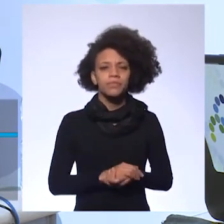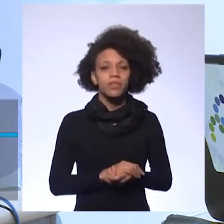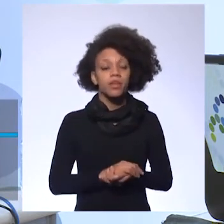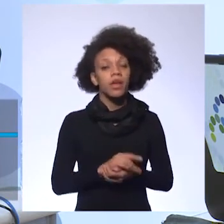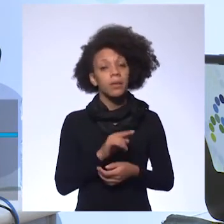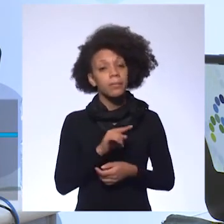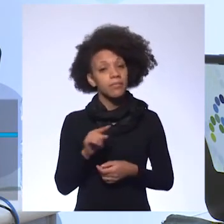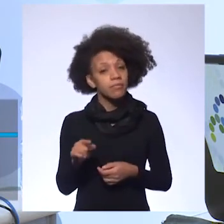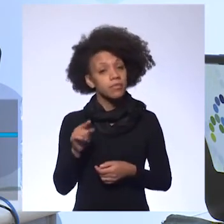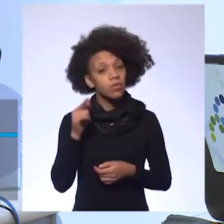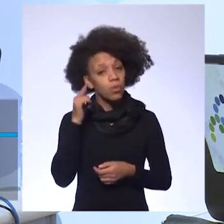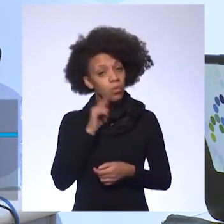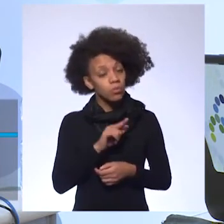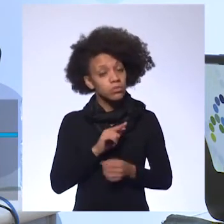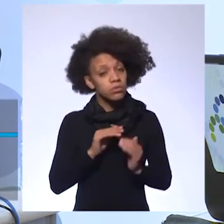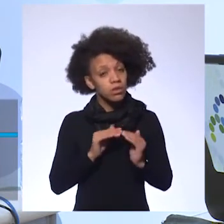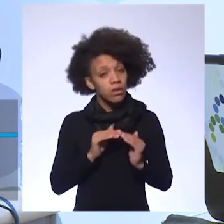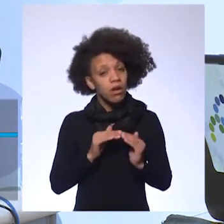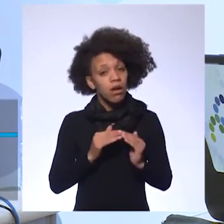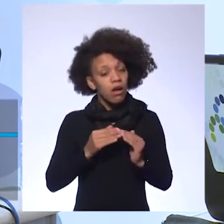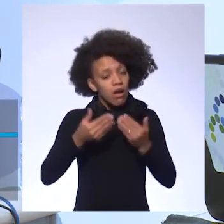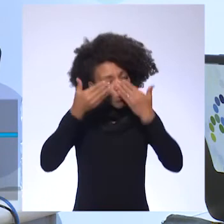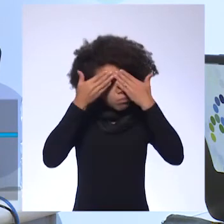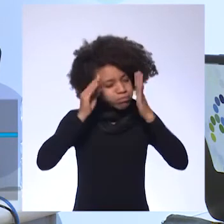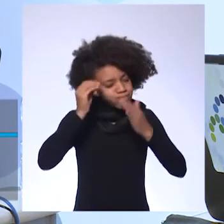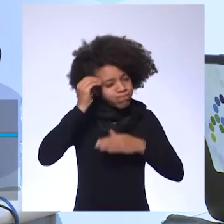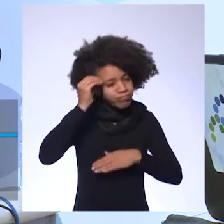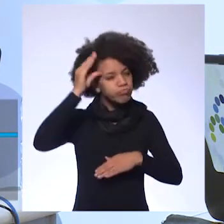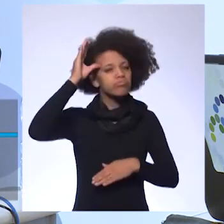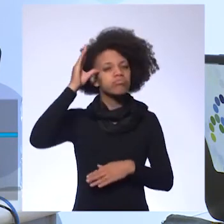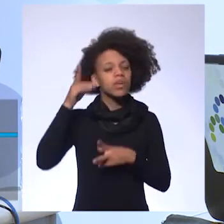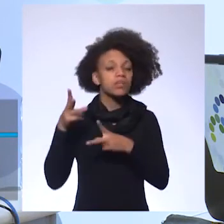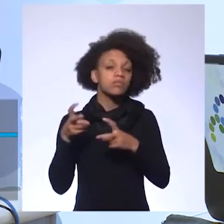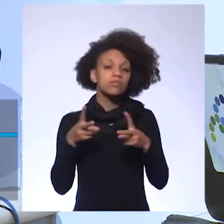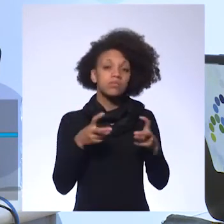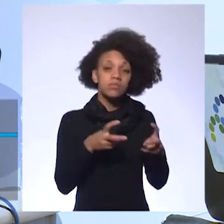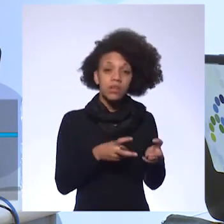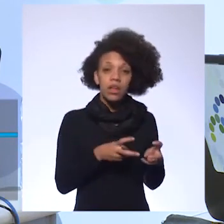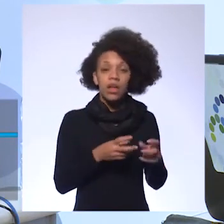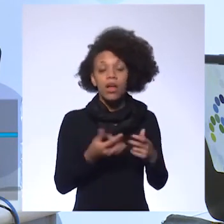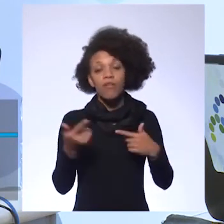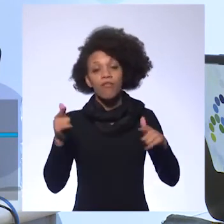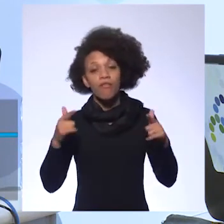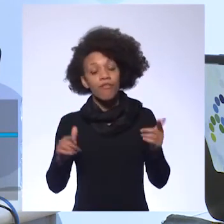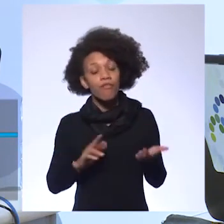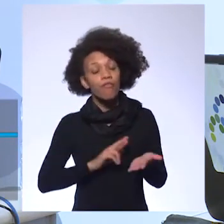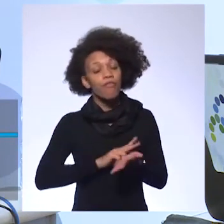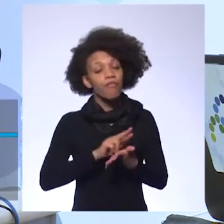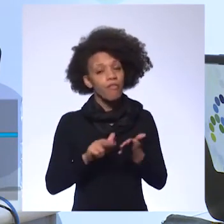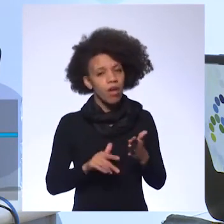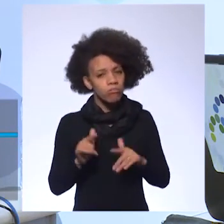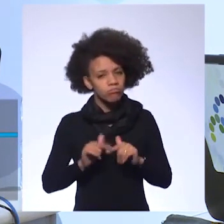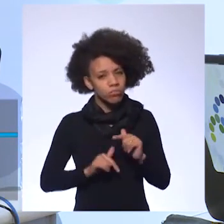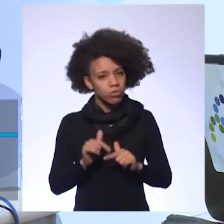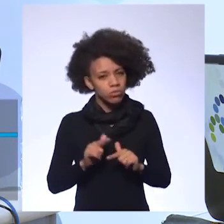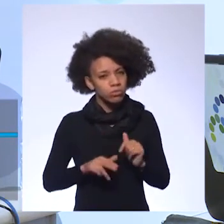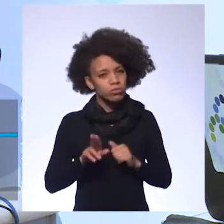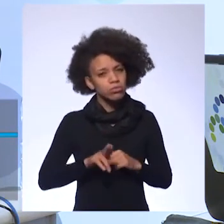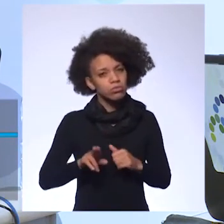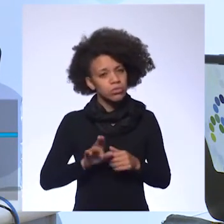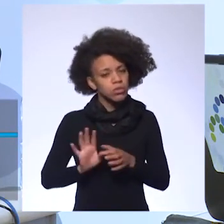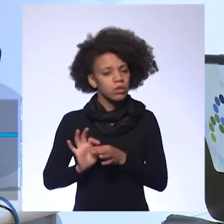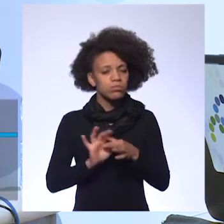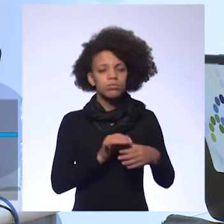que vocês possam aí aumentar esse repertório e identificar tantos outros, né, utensílios,